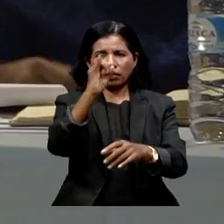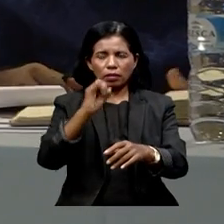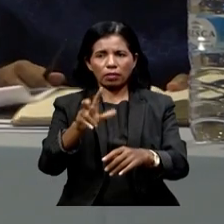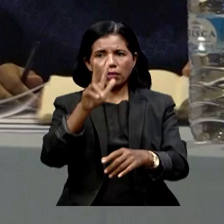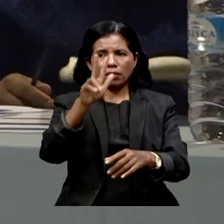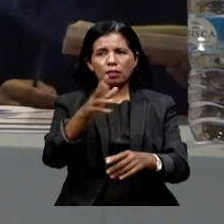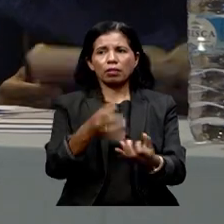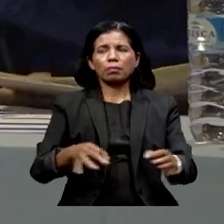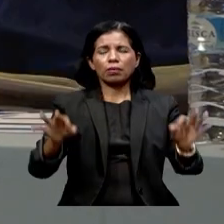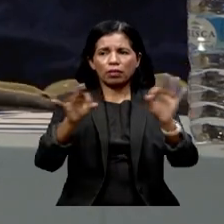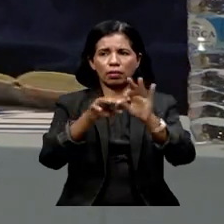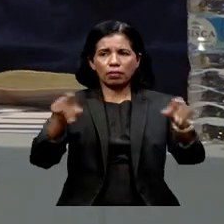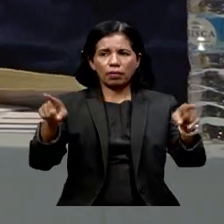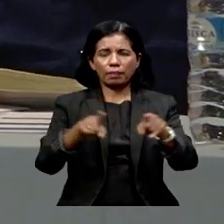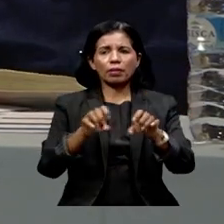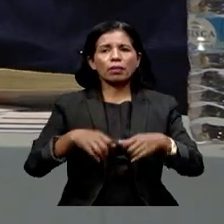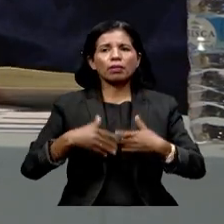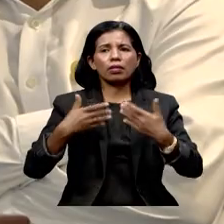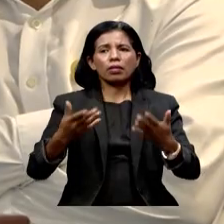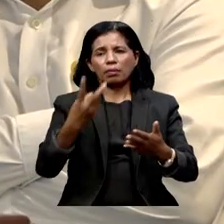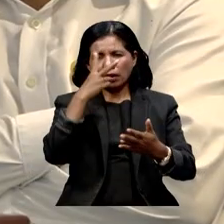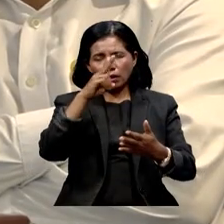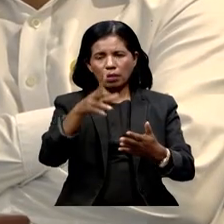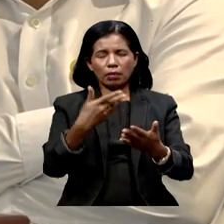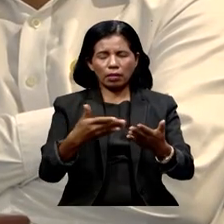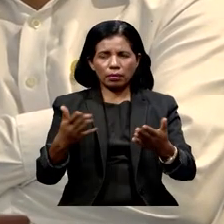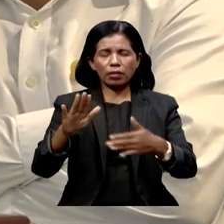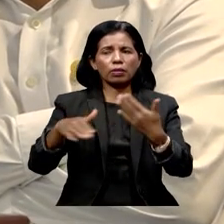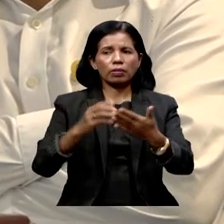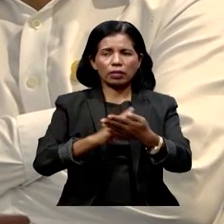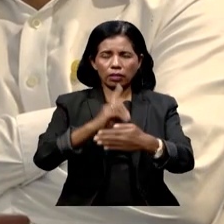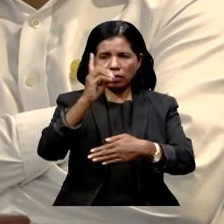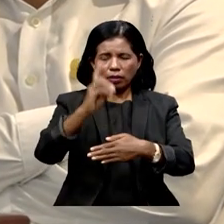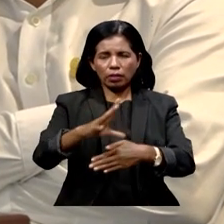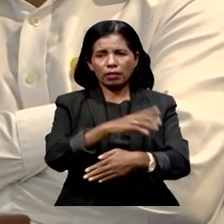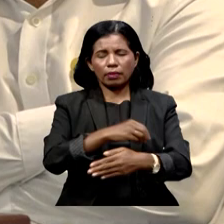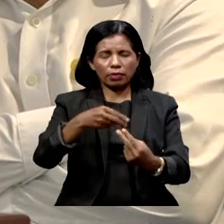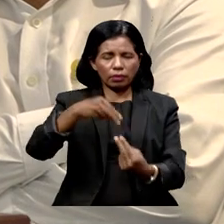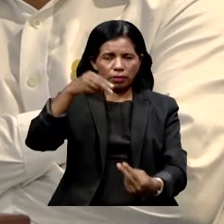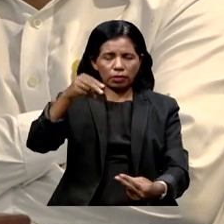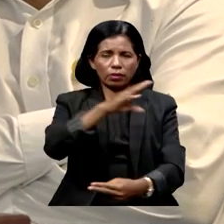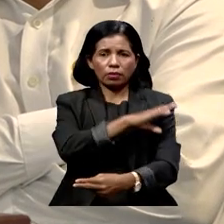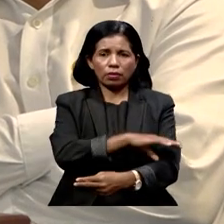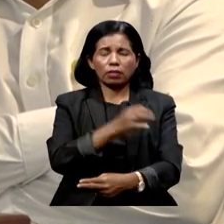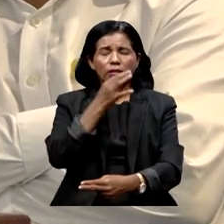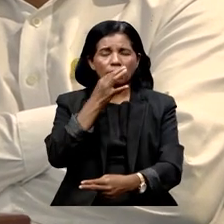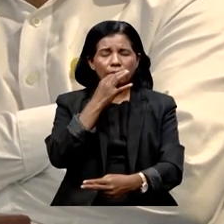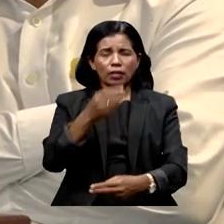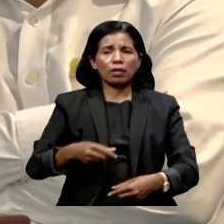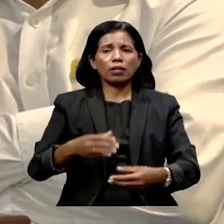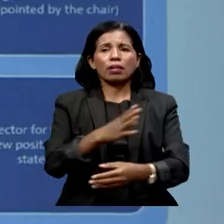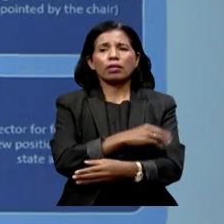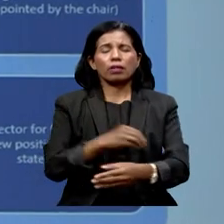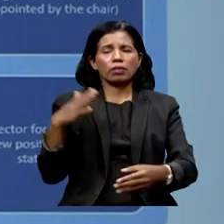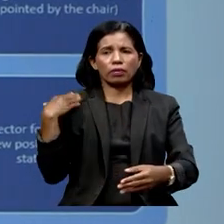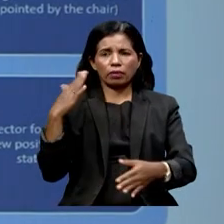nebe importante makanesan o insa mak bele hare balabarik sirene desenvolvimento nutrição segurança aihan no empoderamento ba